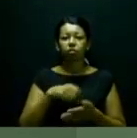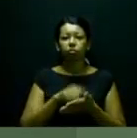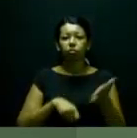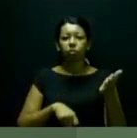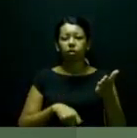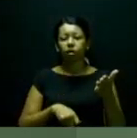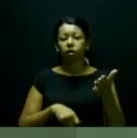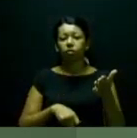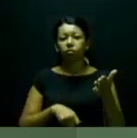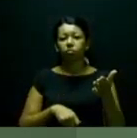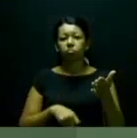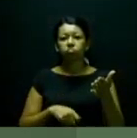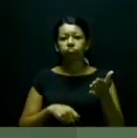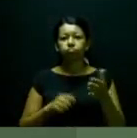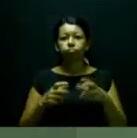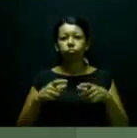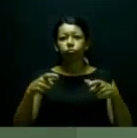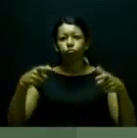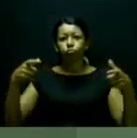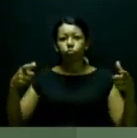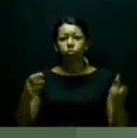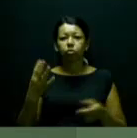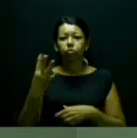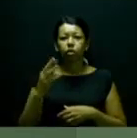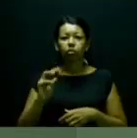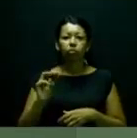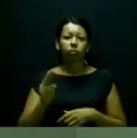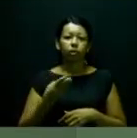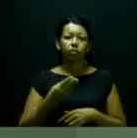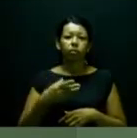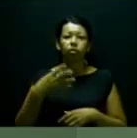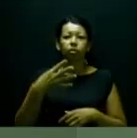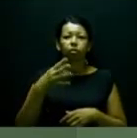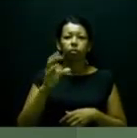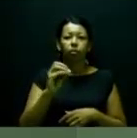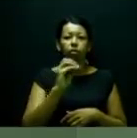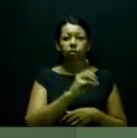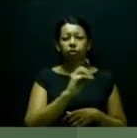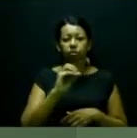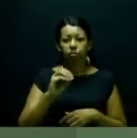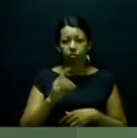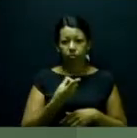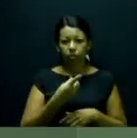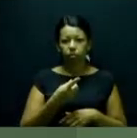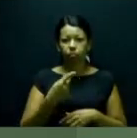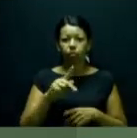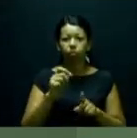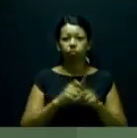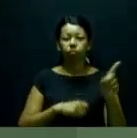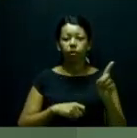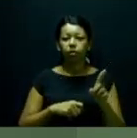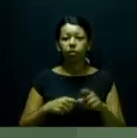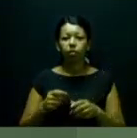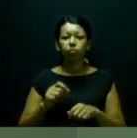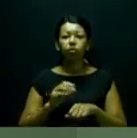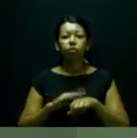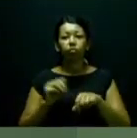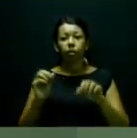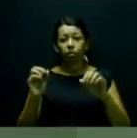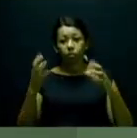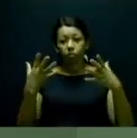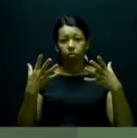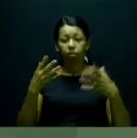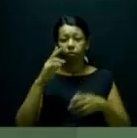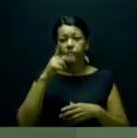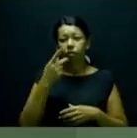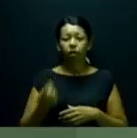contrato fabuloso de 4 milhões e 400 mil por mês, que temos que chamar atenção, que temos